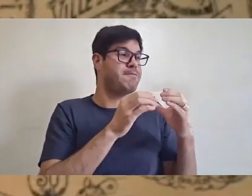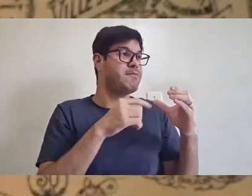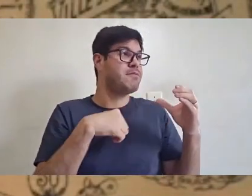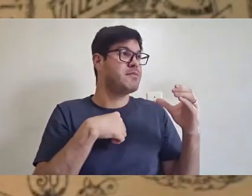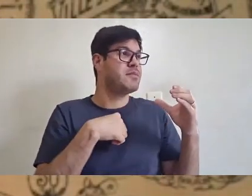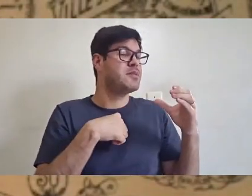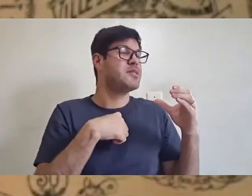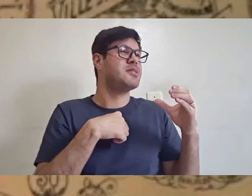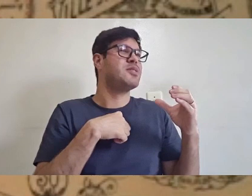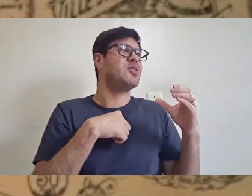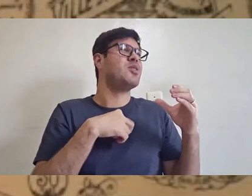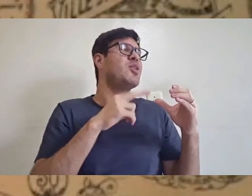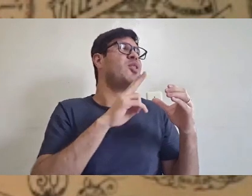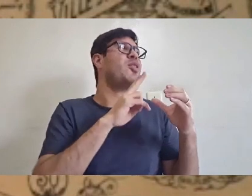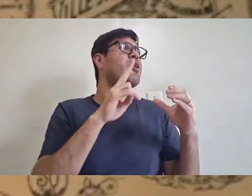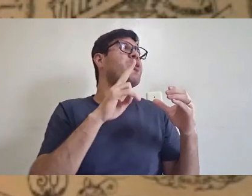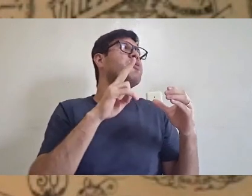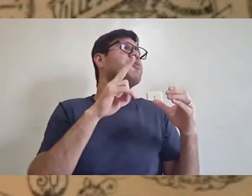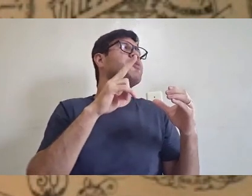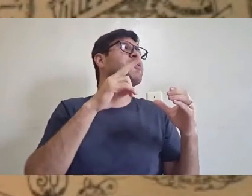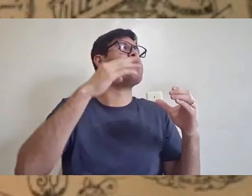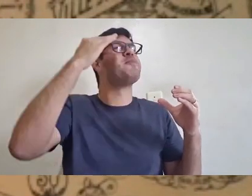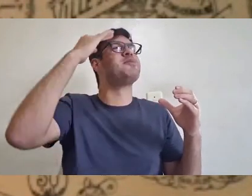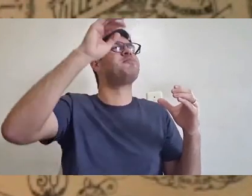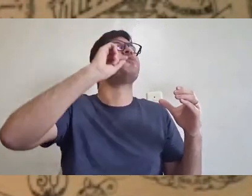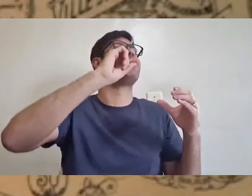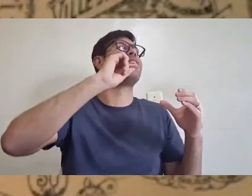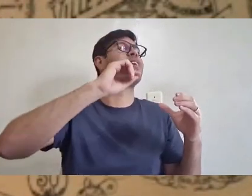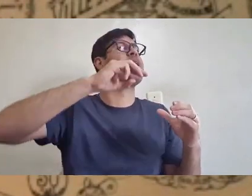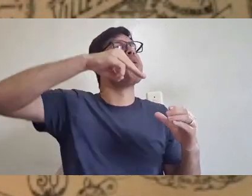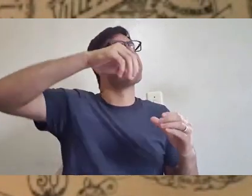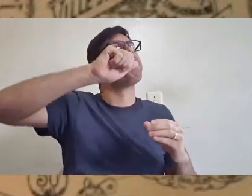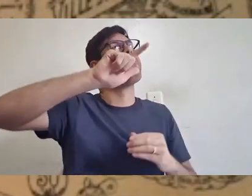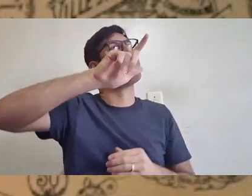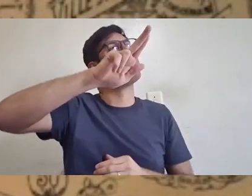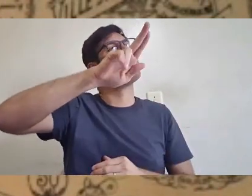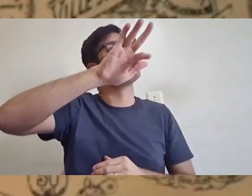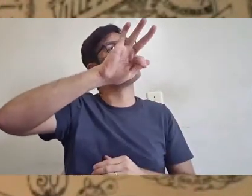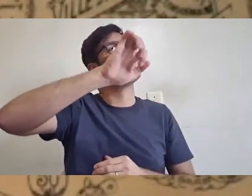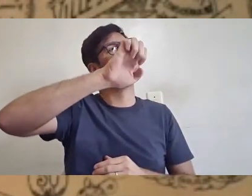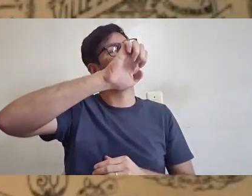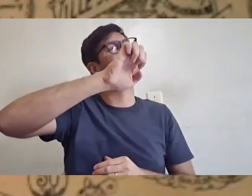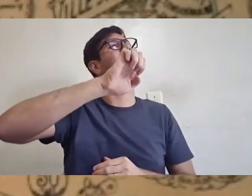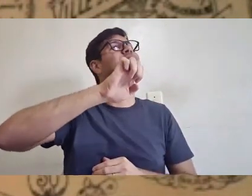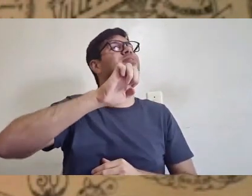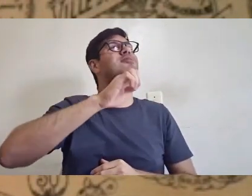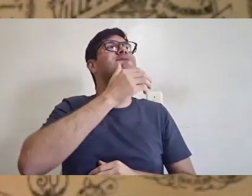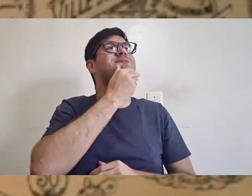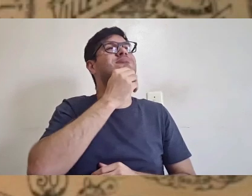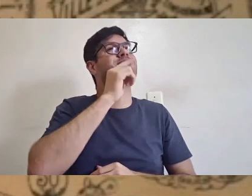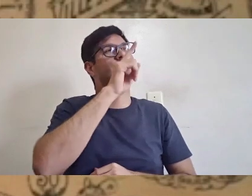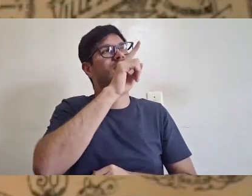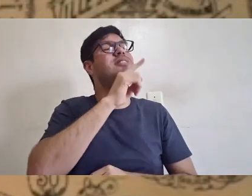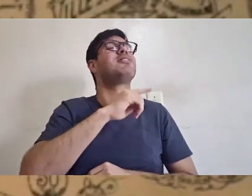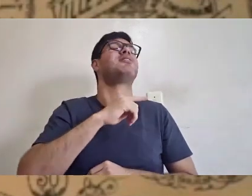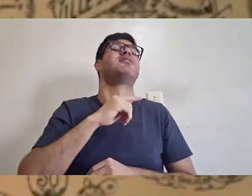principal nome naquela ocasião era o Paulo Maluf, que foi estrondosamente bem votado em todo o estado,